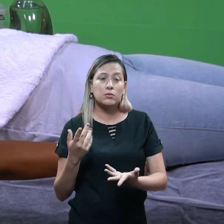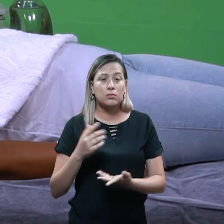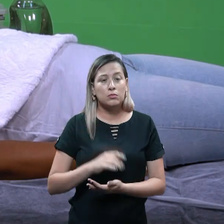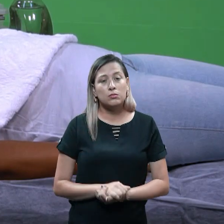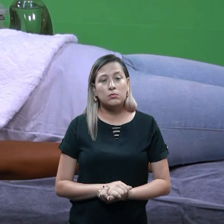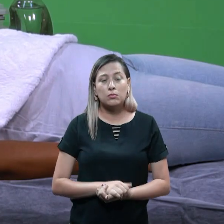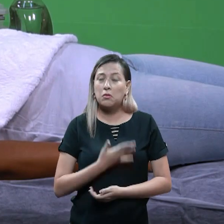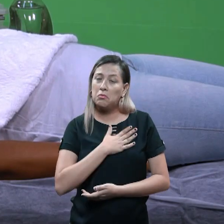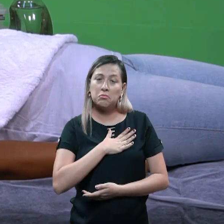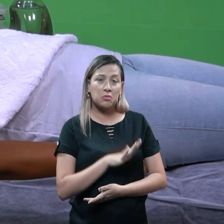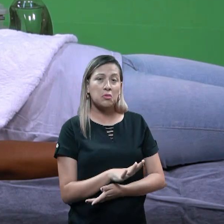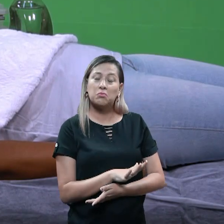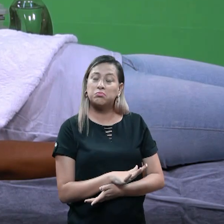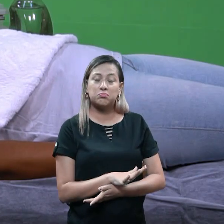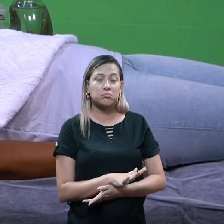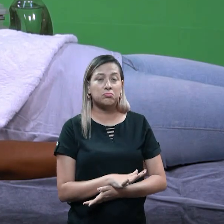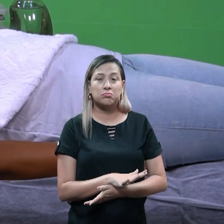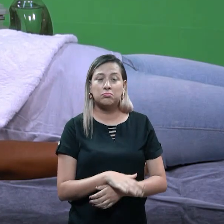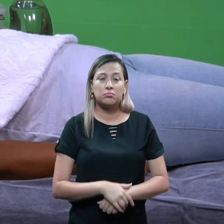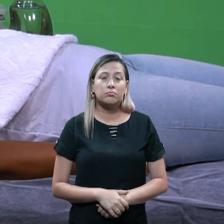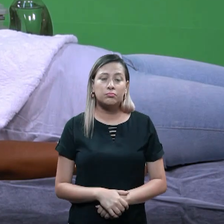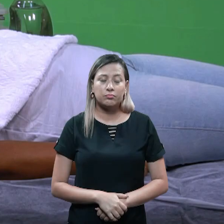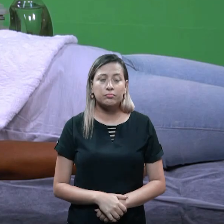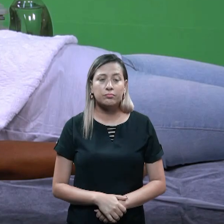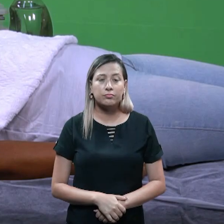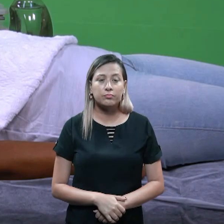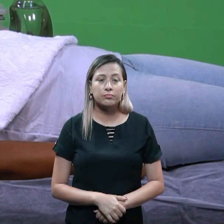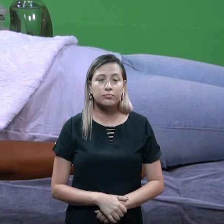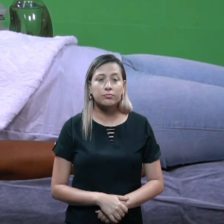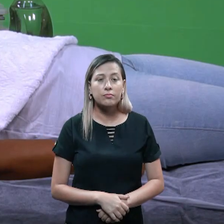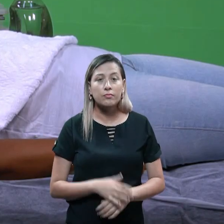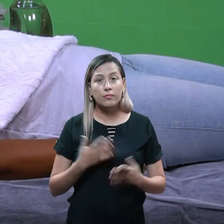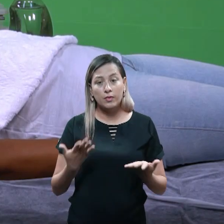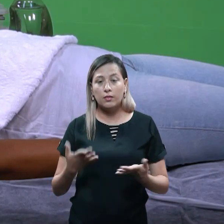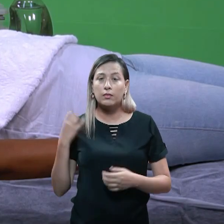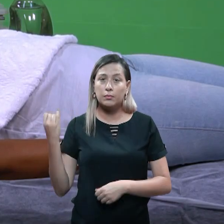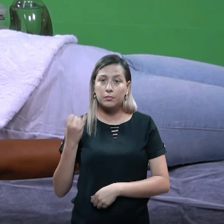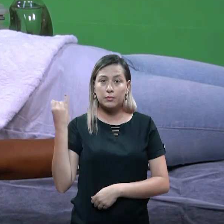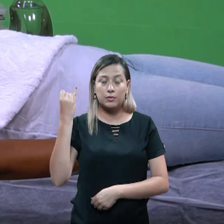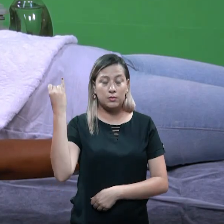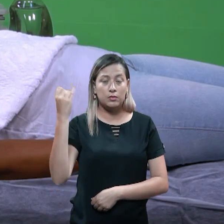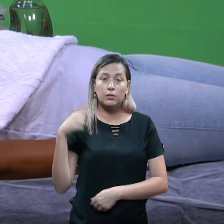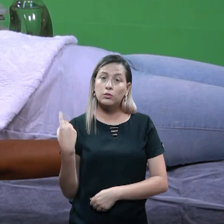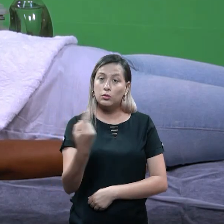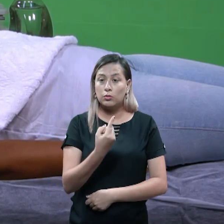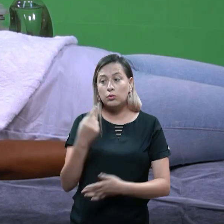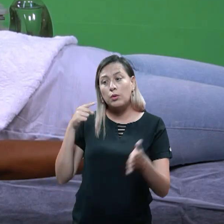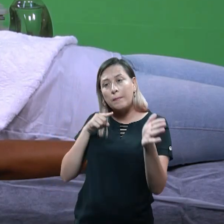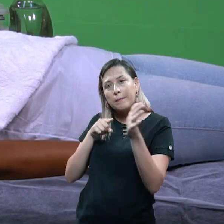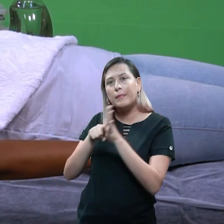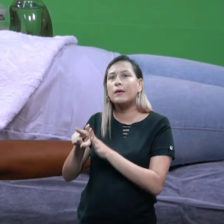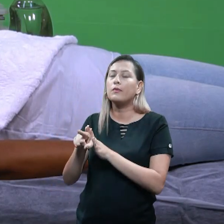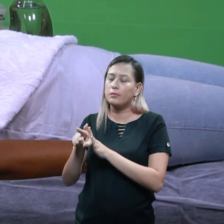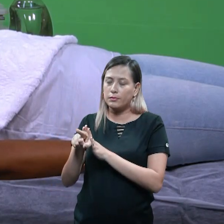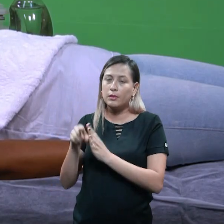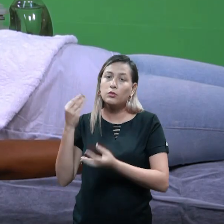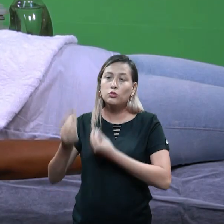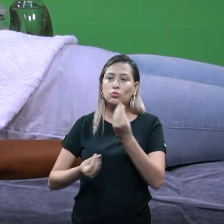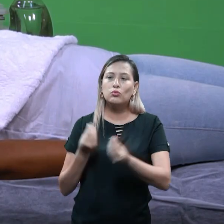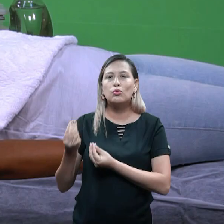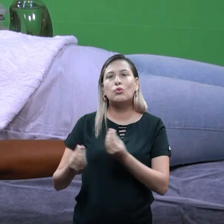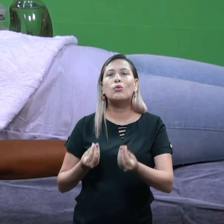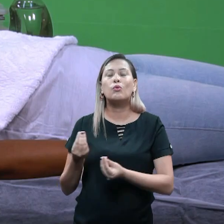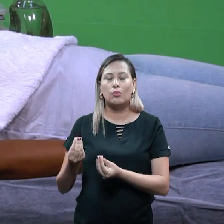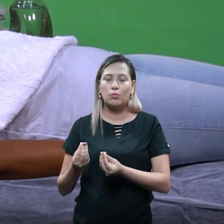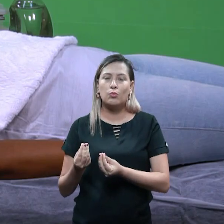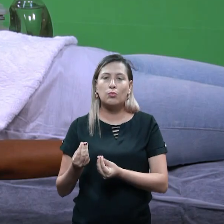ela não gostaria de se ver daquela forma. Então, é importante que a gente pergunte para ela como que ela